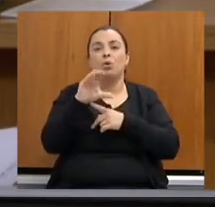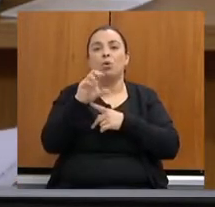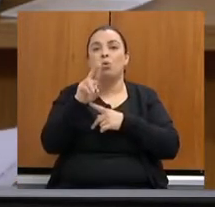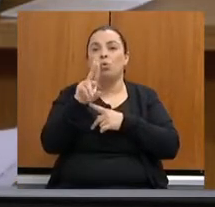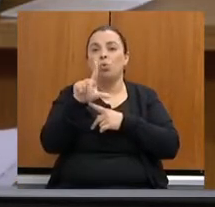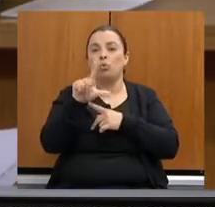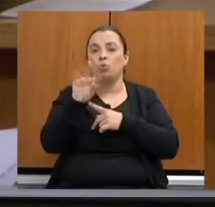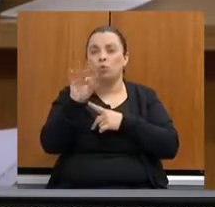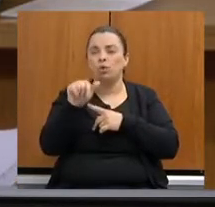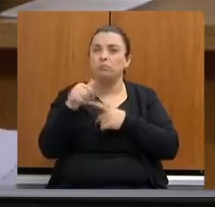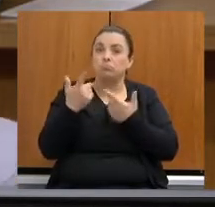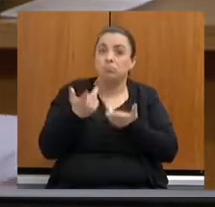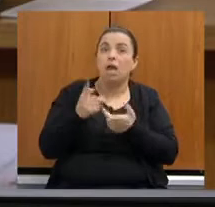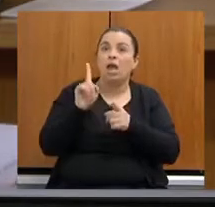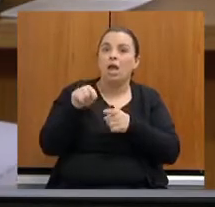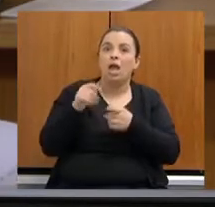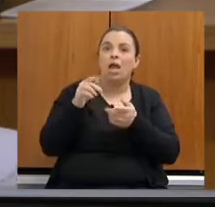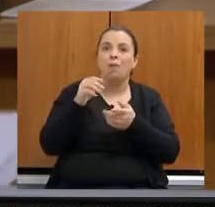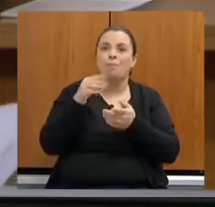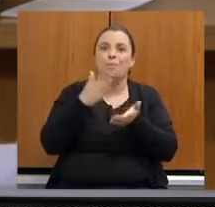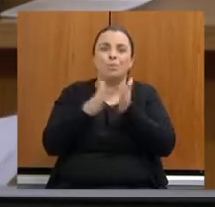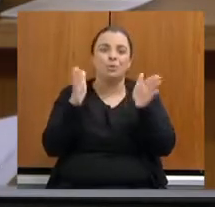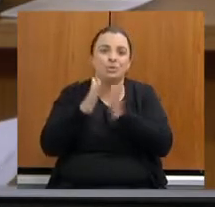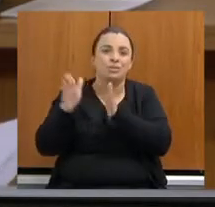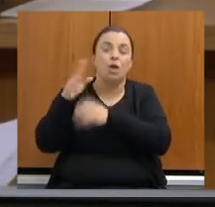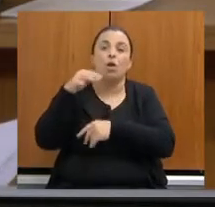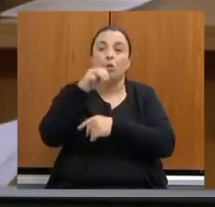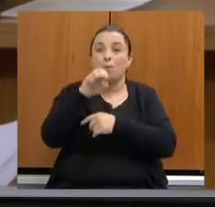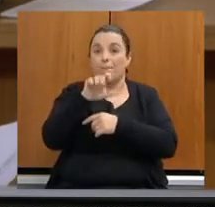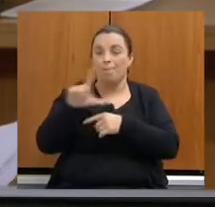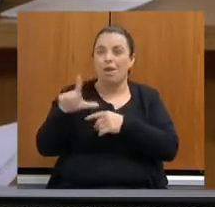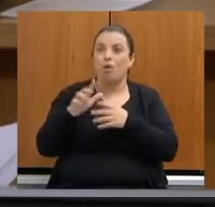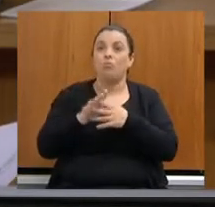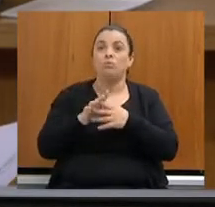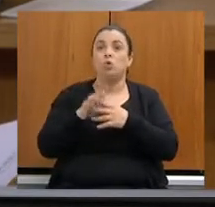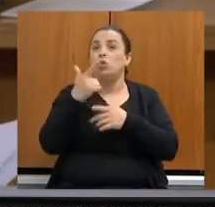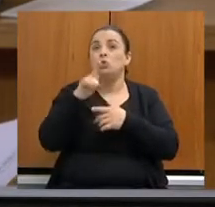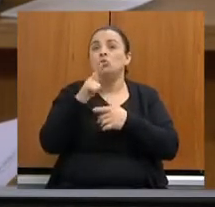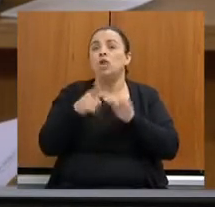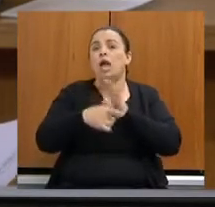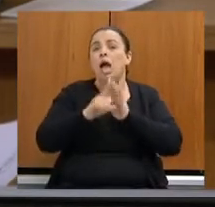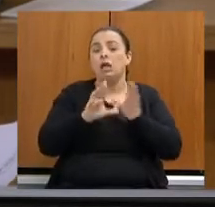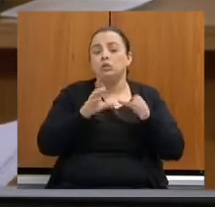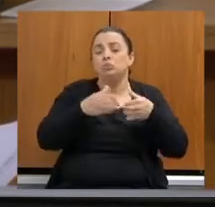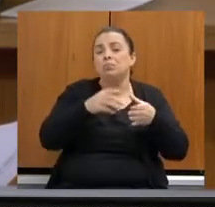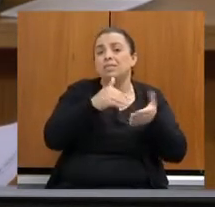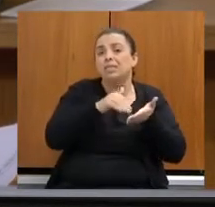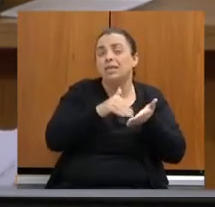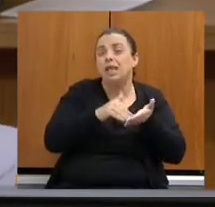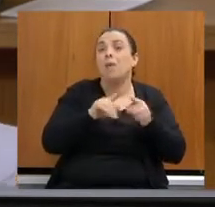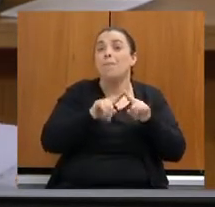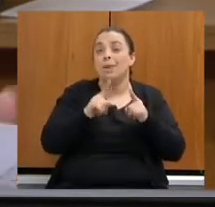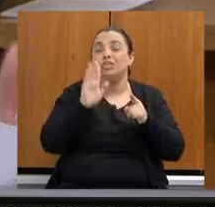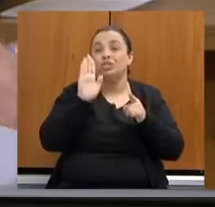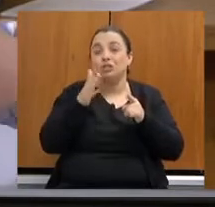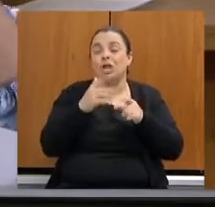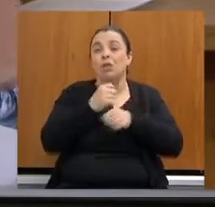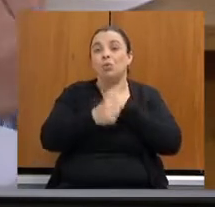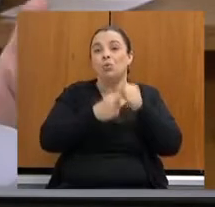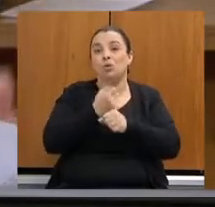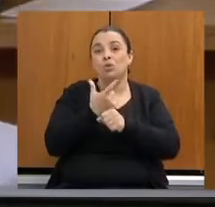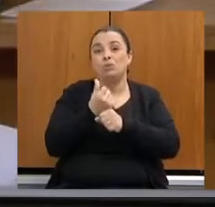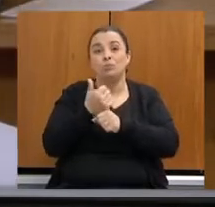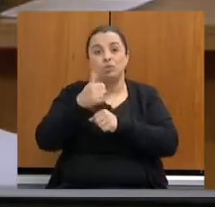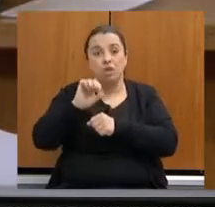camas teclas nós não temos de apicultura de produtos do Mel ela foi criada em 2019 tem feito um trabalho muito importante um pouco